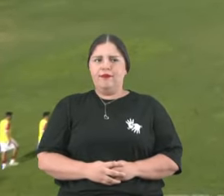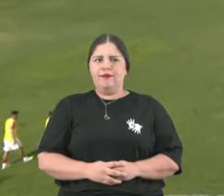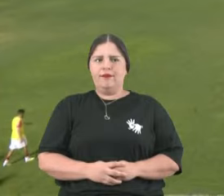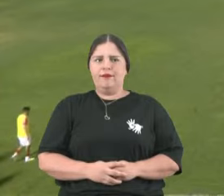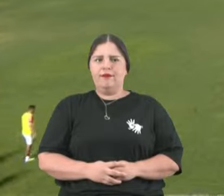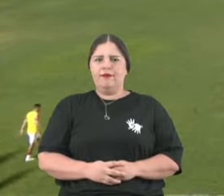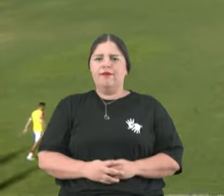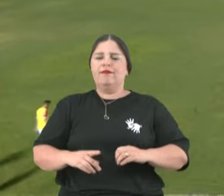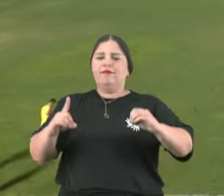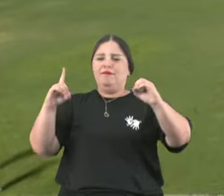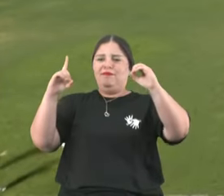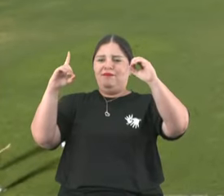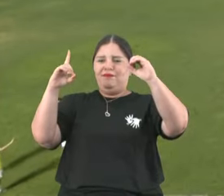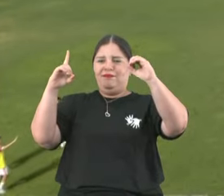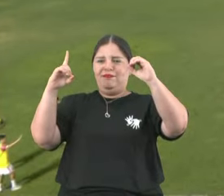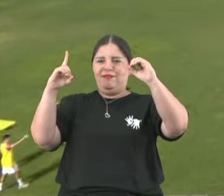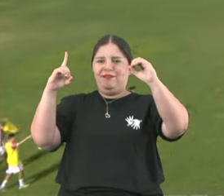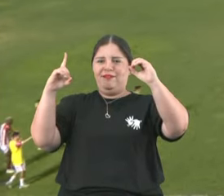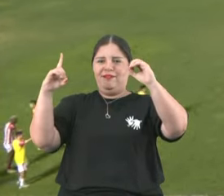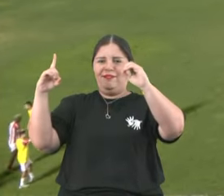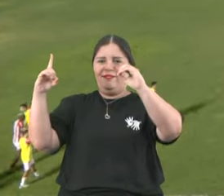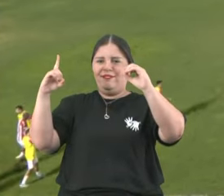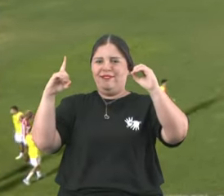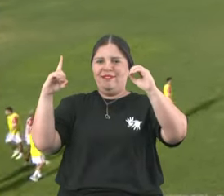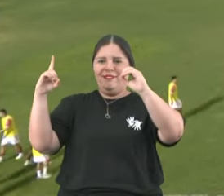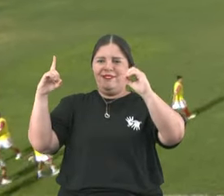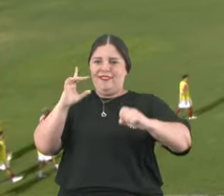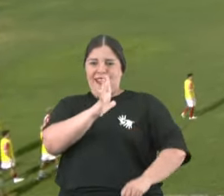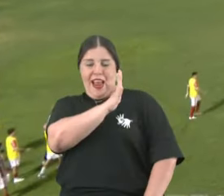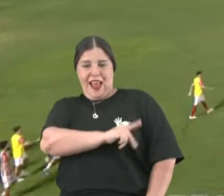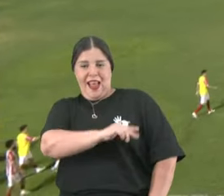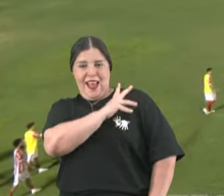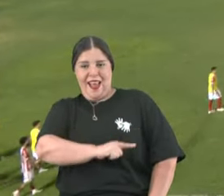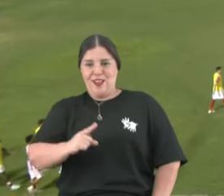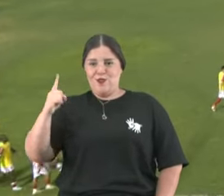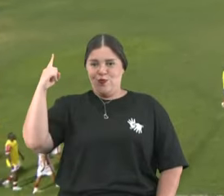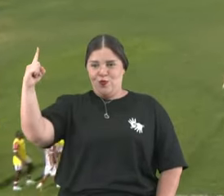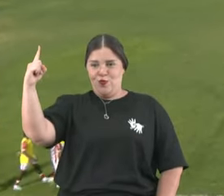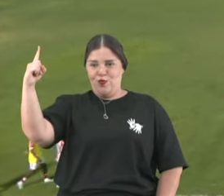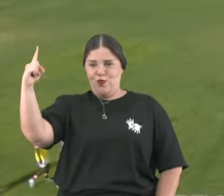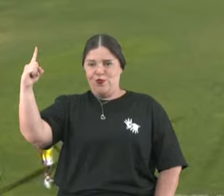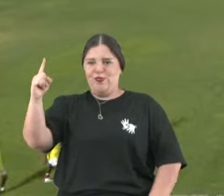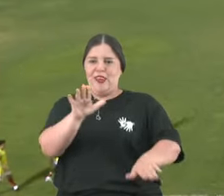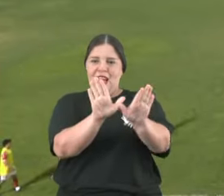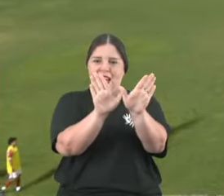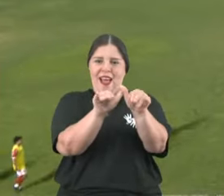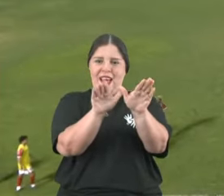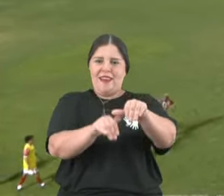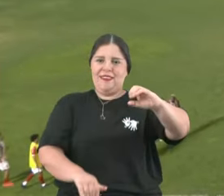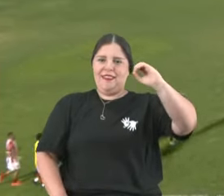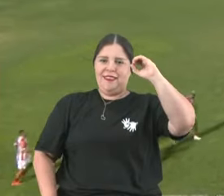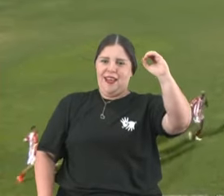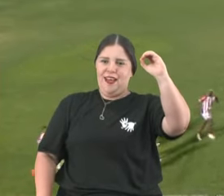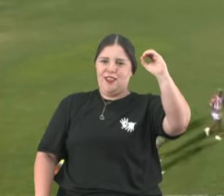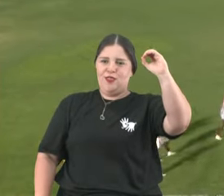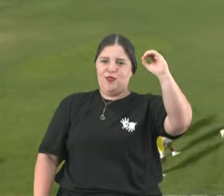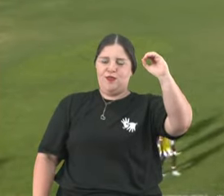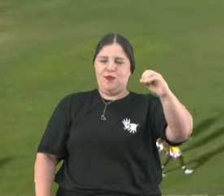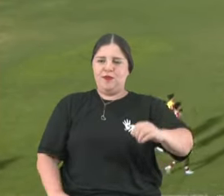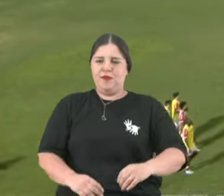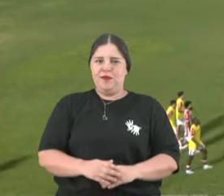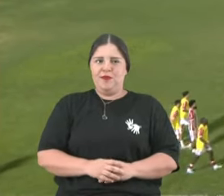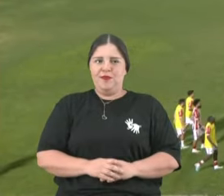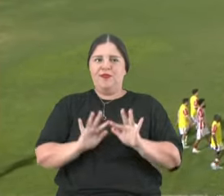de nada, porque apitou pela última vez Wagner do Nascimento Magalhães. Fim de papo aqui no coração da